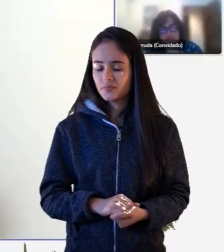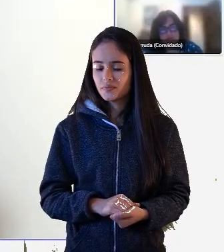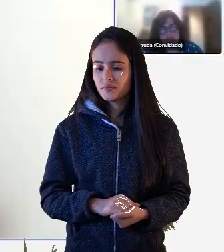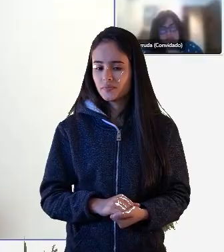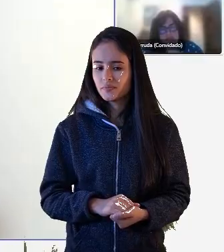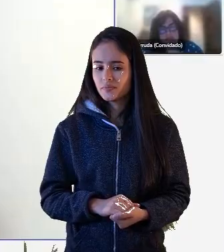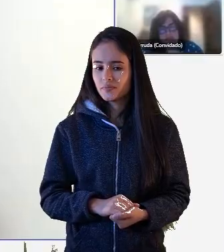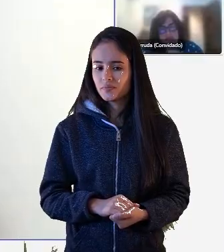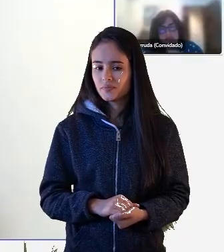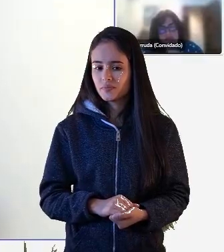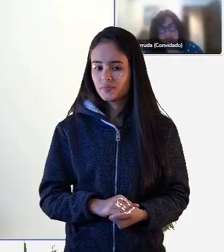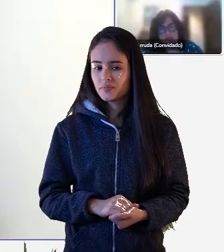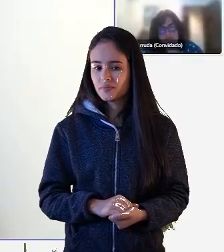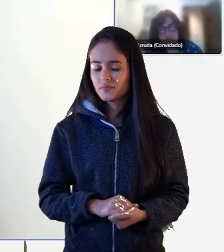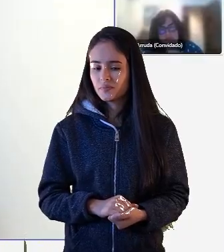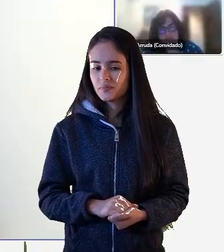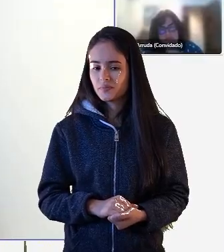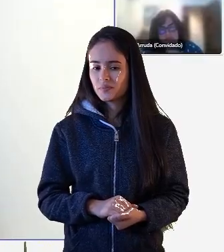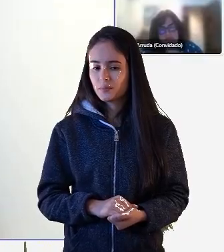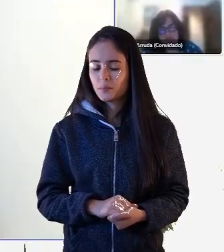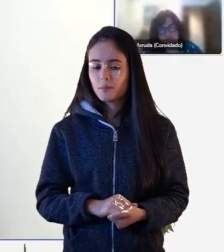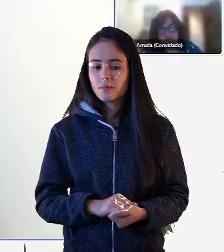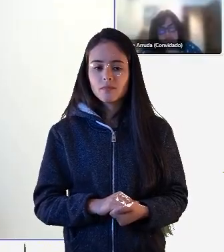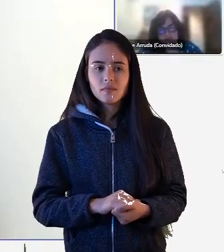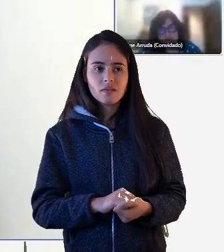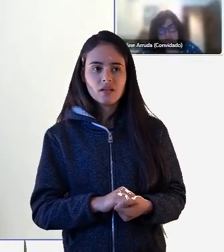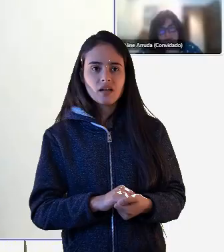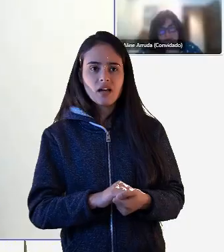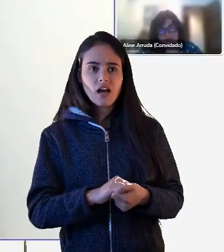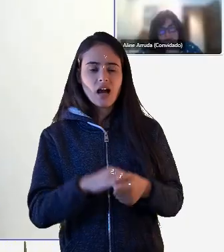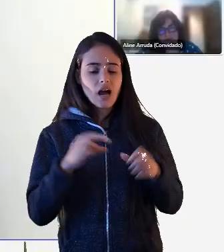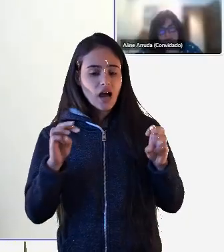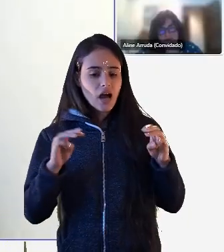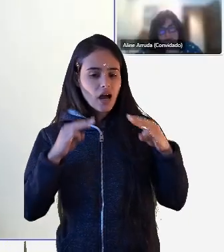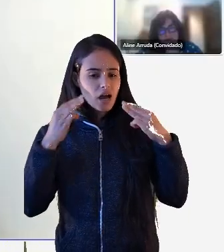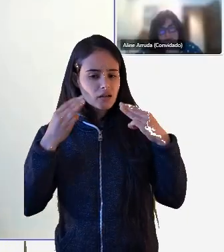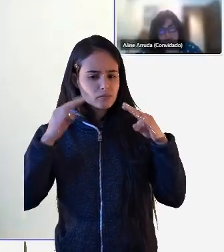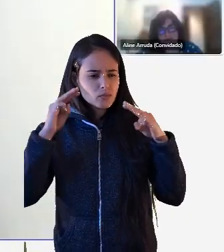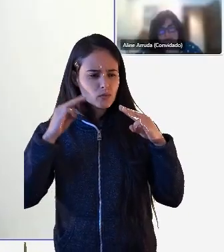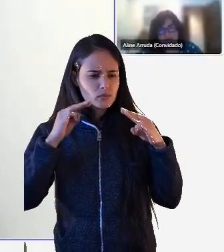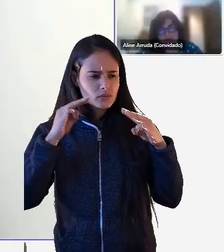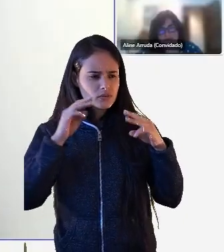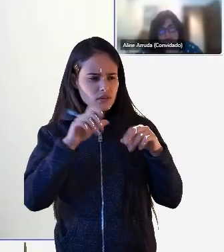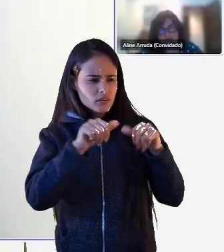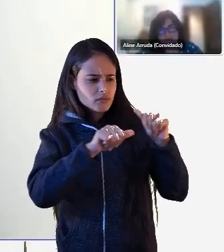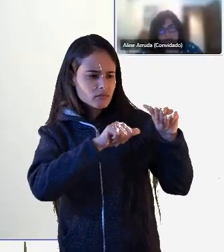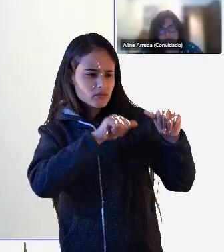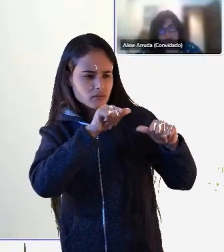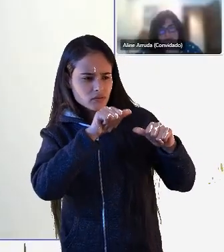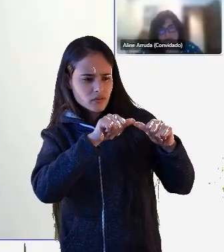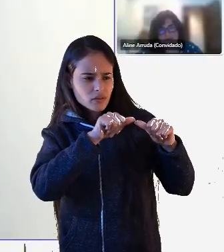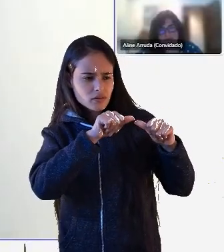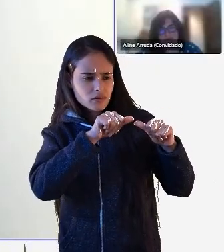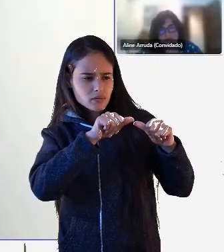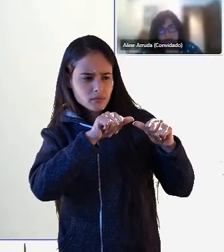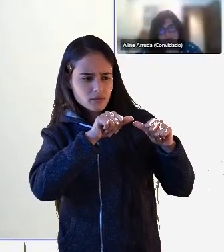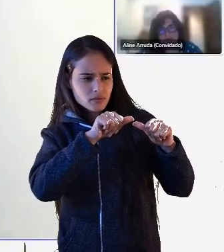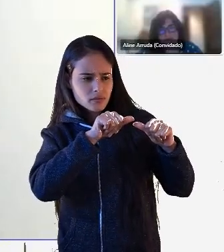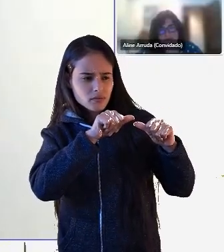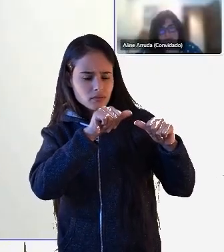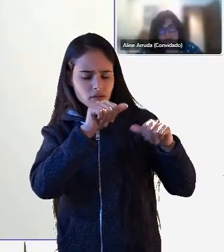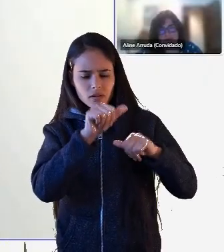lembrar que esse foi um ano em que a Flavira alcançou a maturidade na questão do debate sobre o